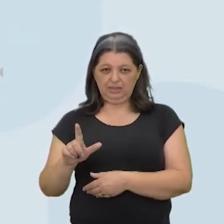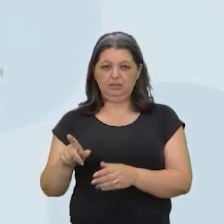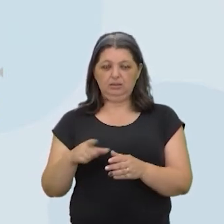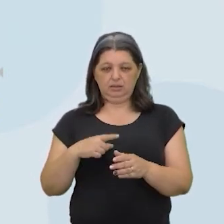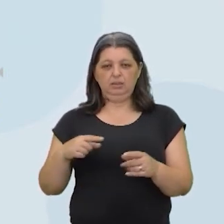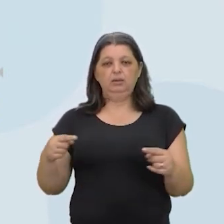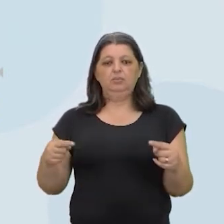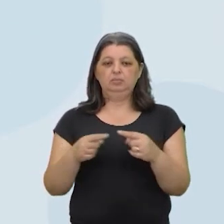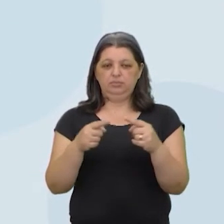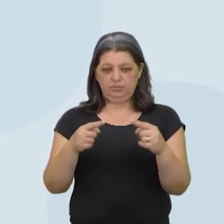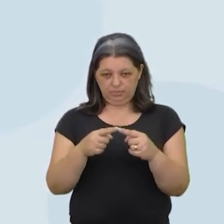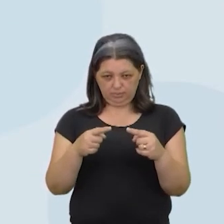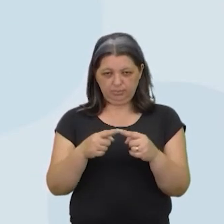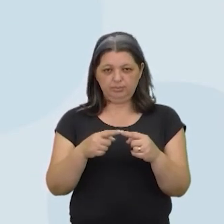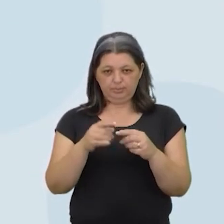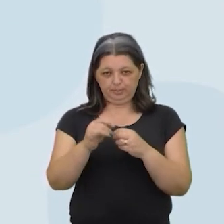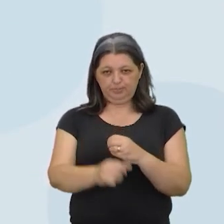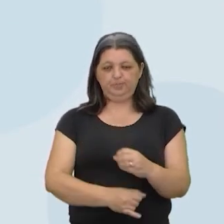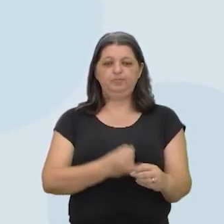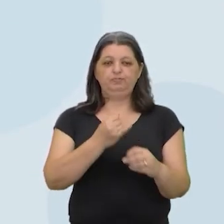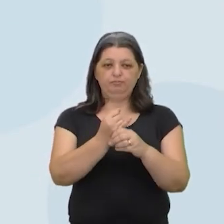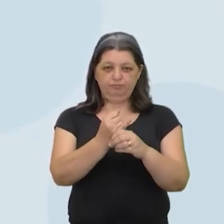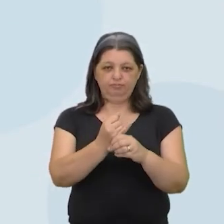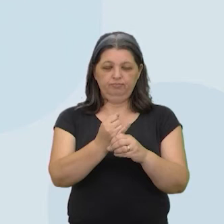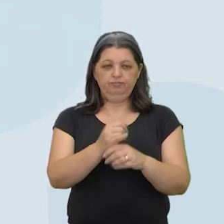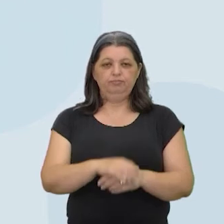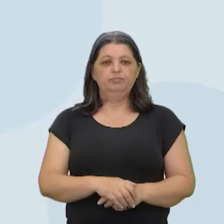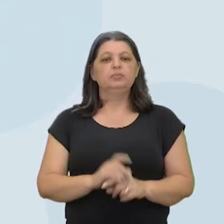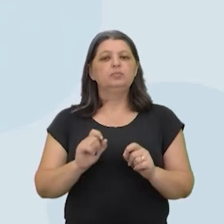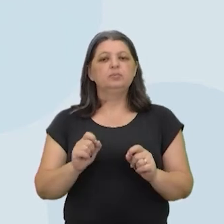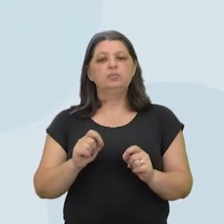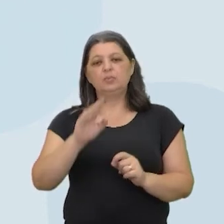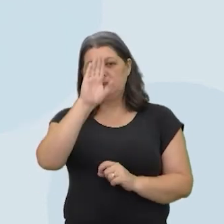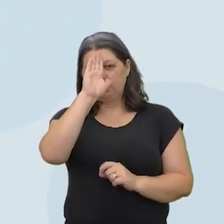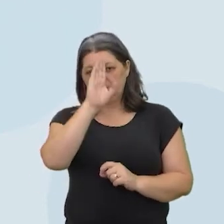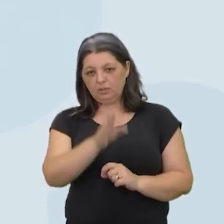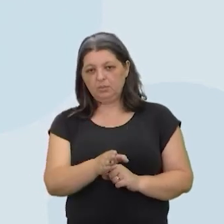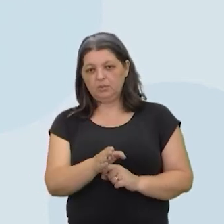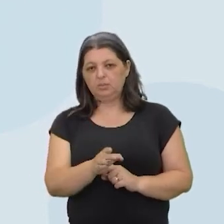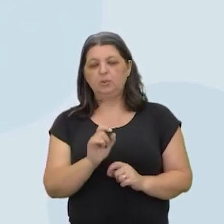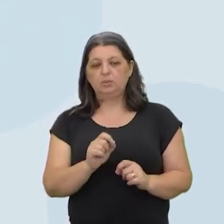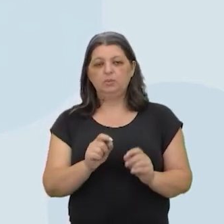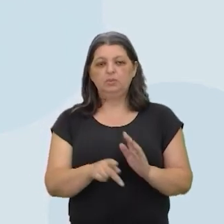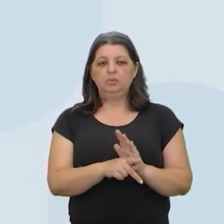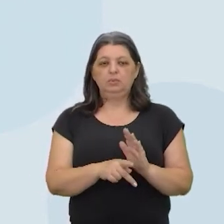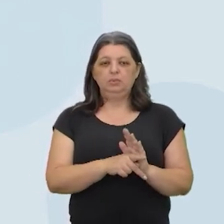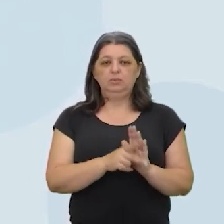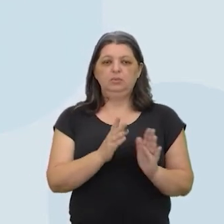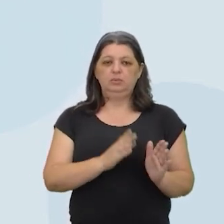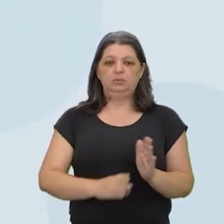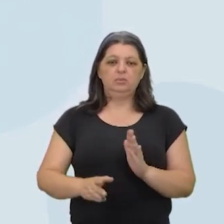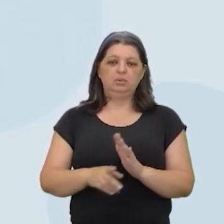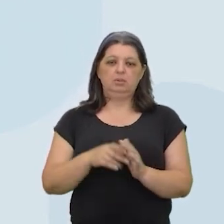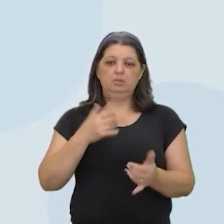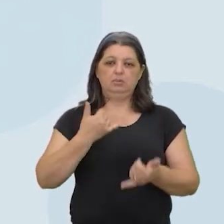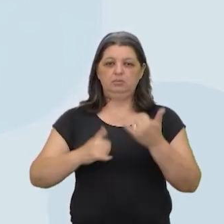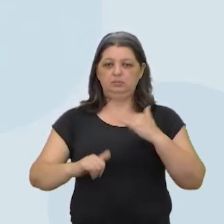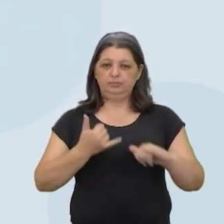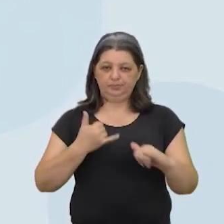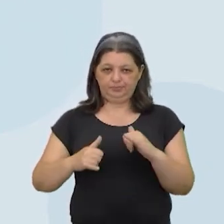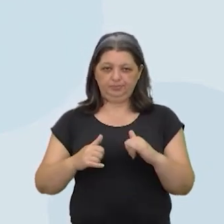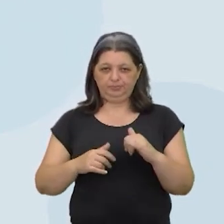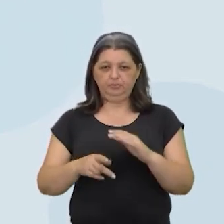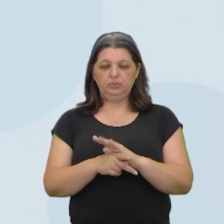uma ligação iônica. Então, na verdade, qual é o princípio da ligação iônica? Ocorre a interação eletrostática, então eu estou falando